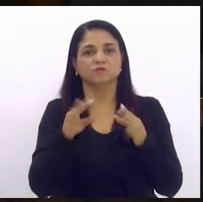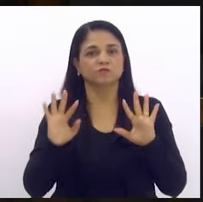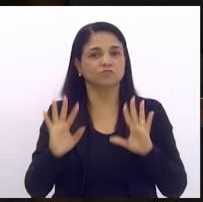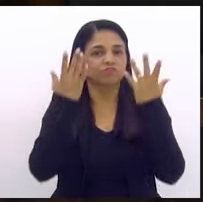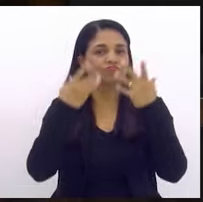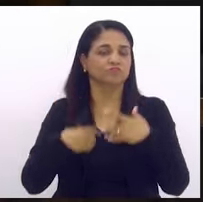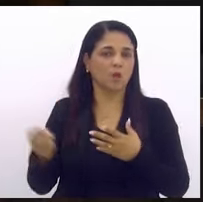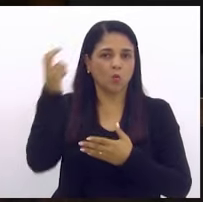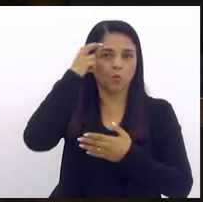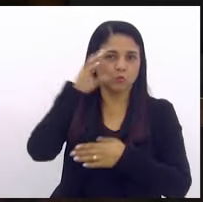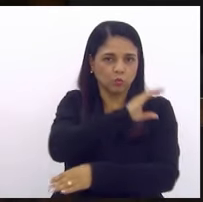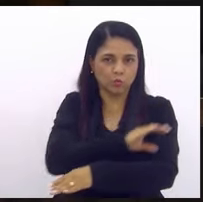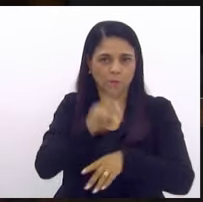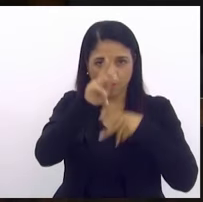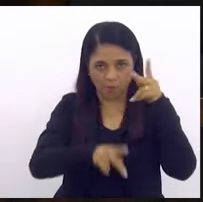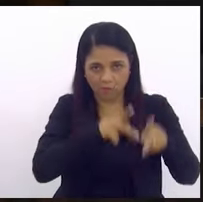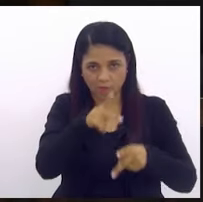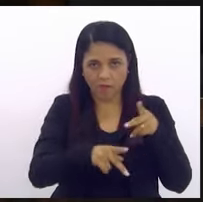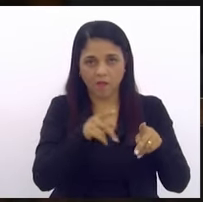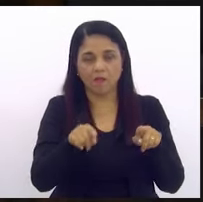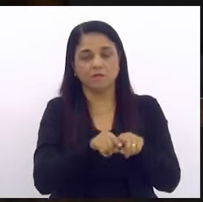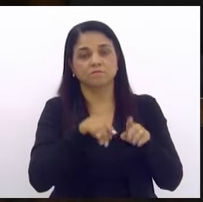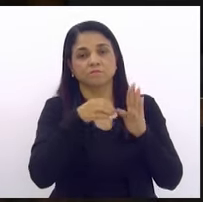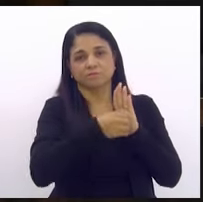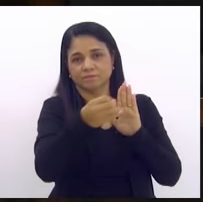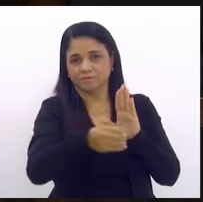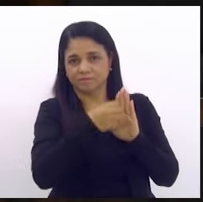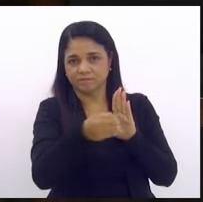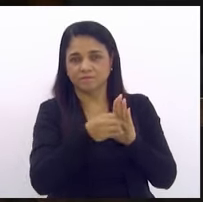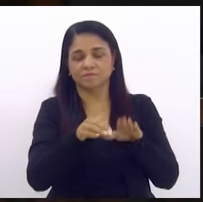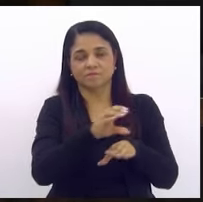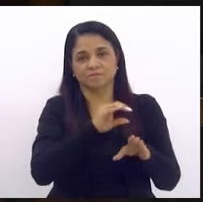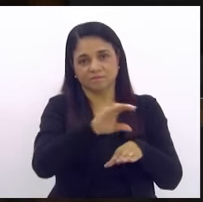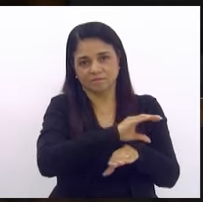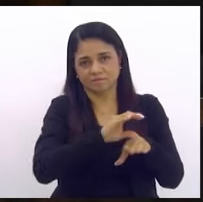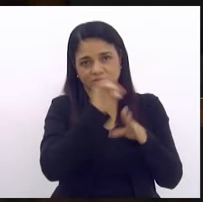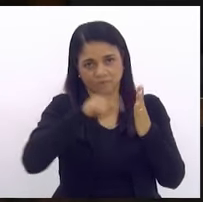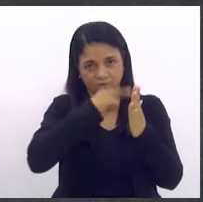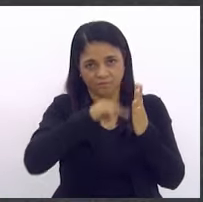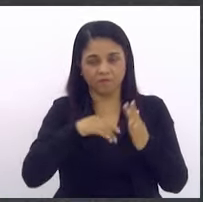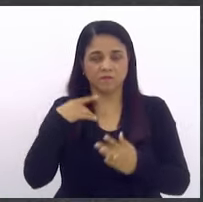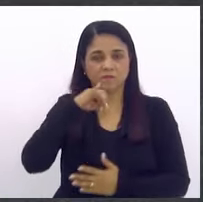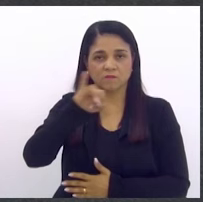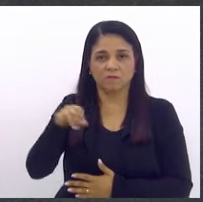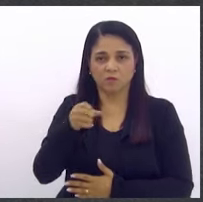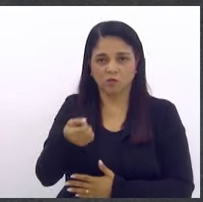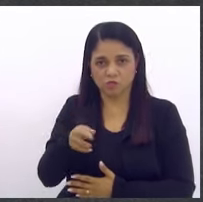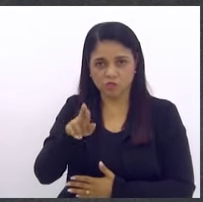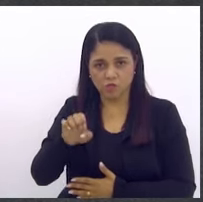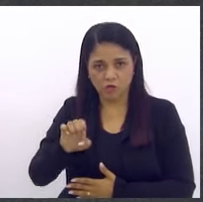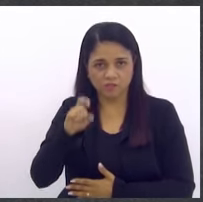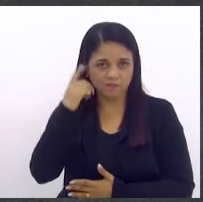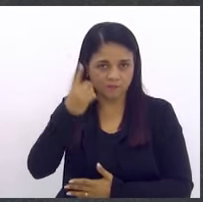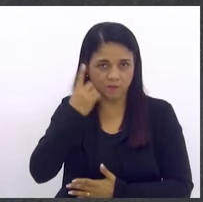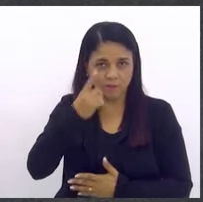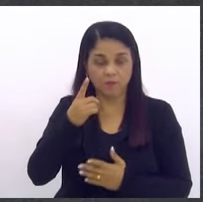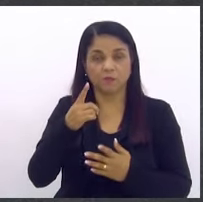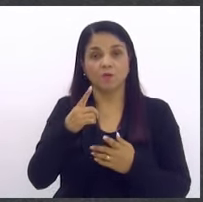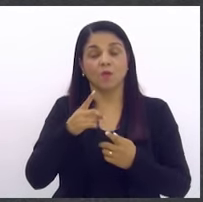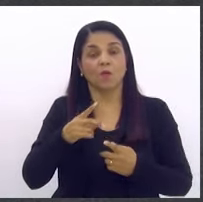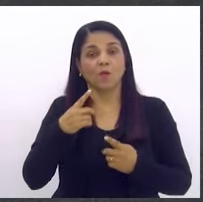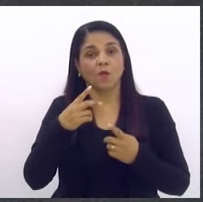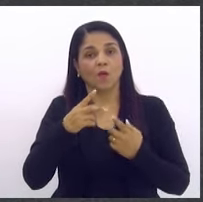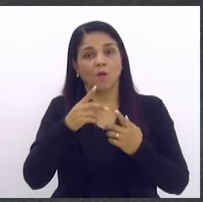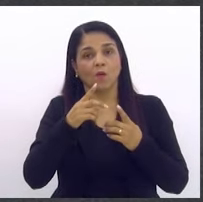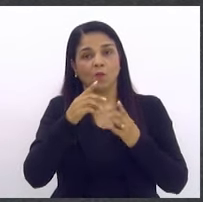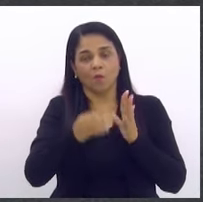Cultura Popular. Pendendo de parecer da Comissão de Emendas Constitucionais e Vetos, deputado Jorge Felipe Neto. Presente. Parecer é para manter o